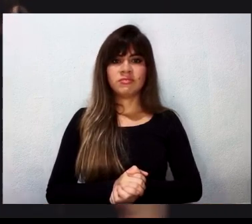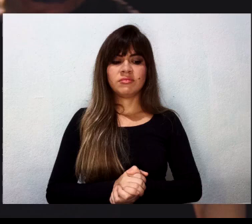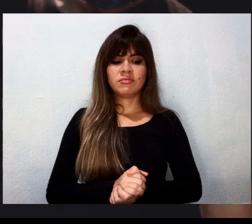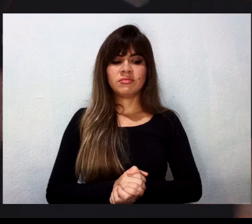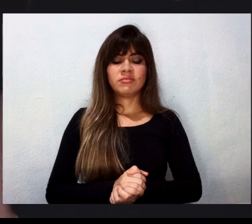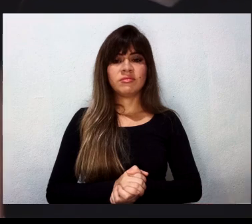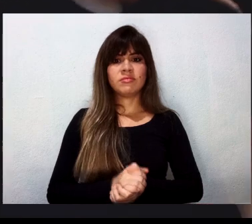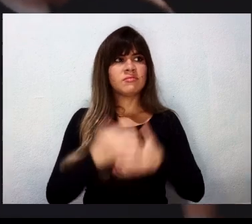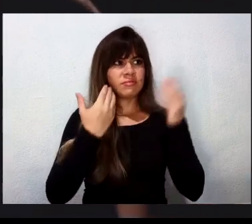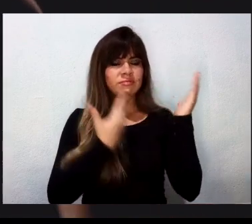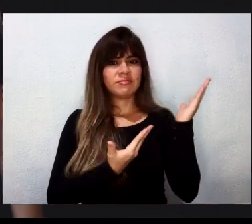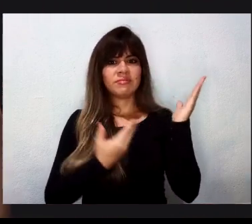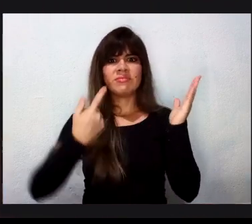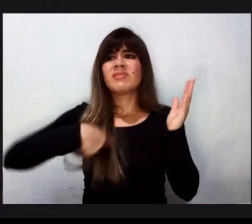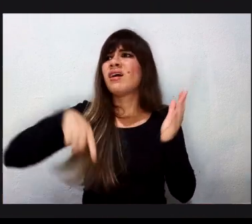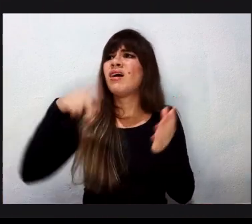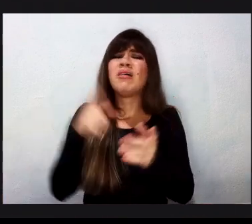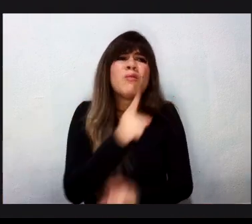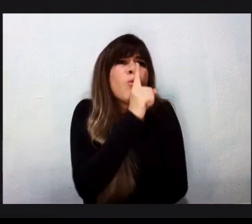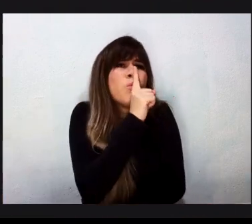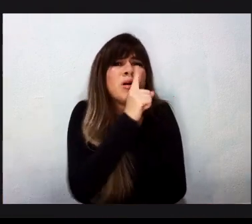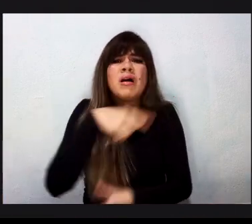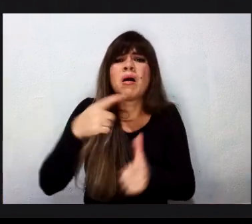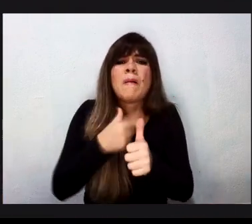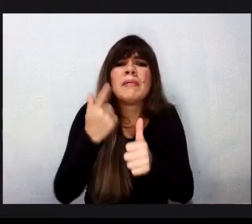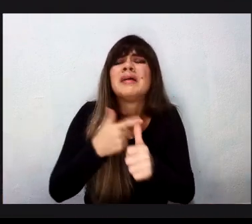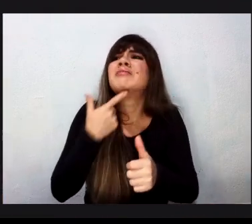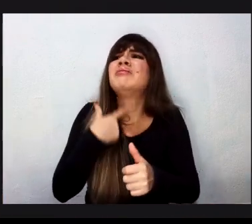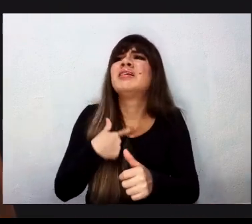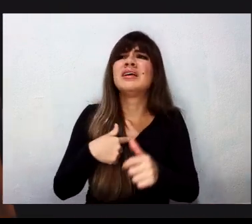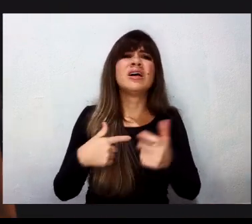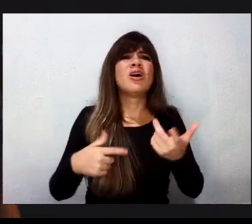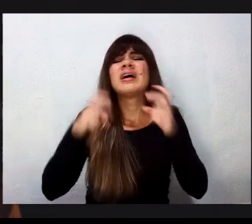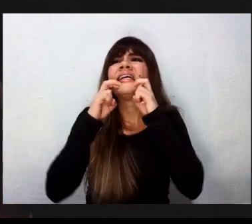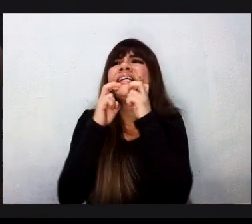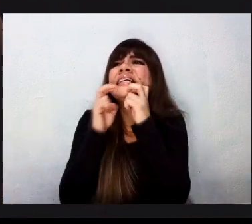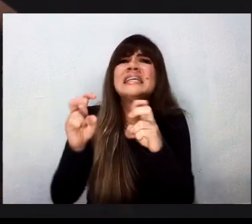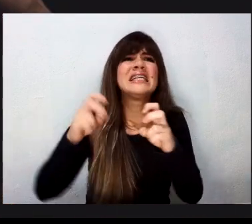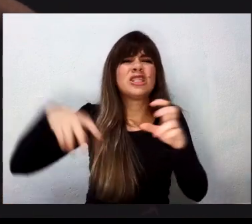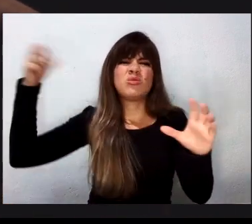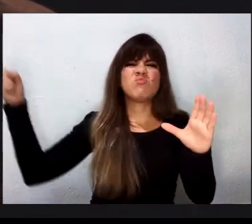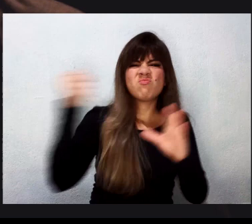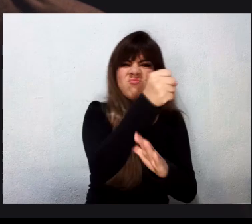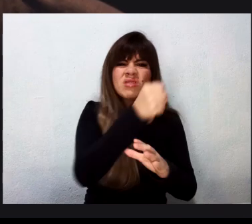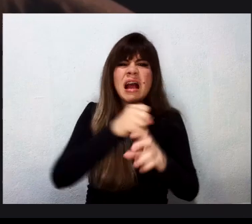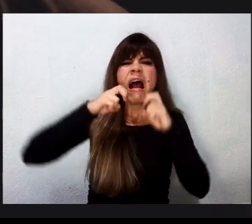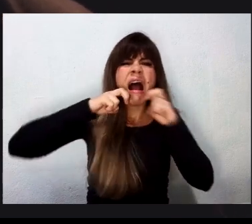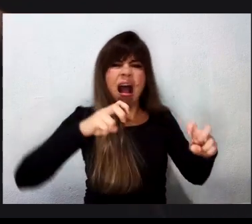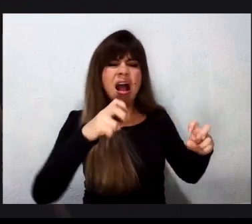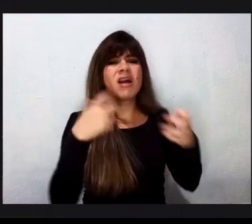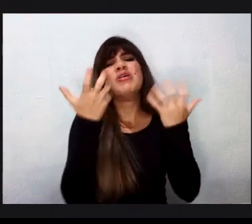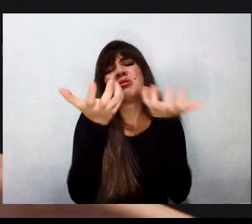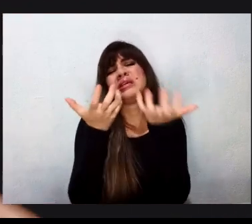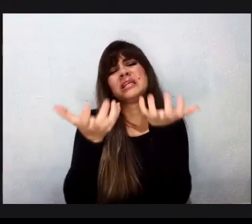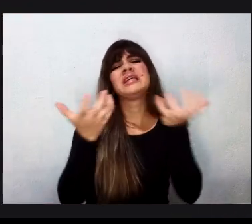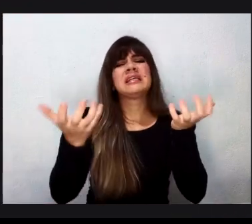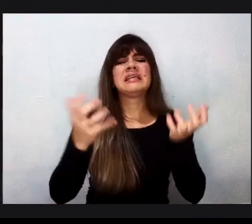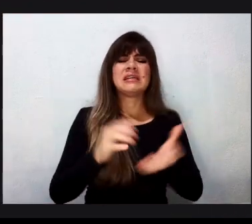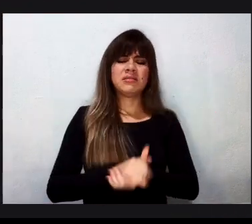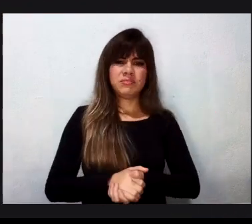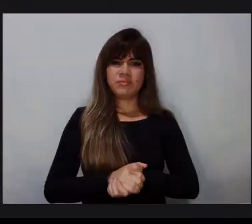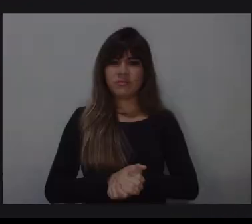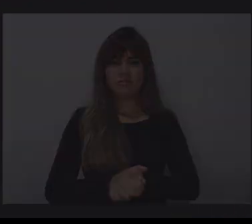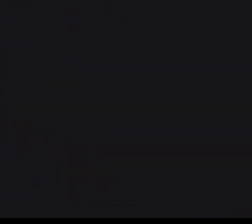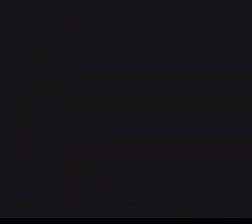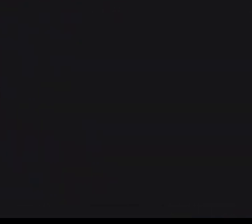O fato é que eu não suportava aquele silêncio todo. Eu desejava ainda que fosse um chute, um grito. Me bateram forte e trancaram a porta com um bocado de gritos.